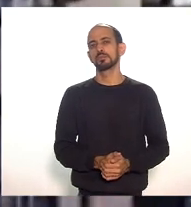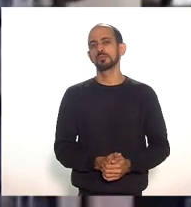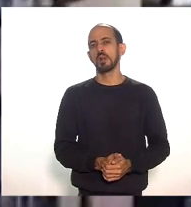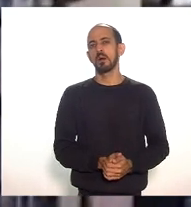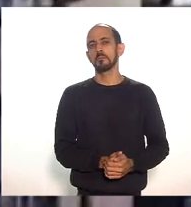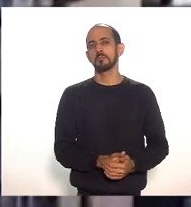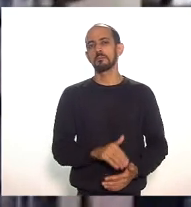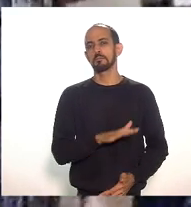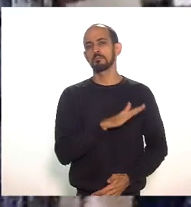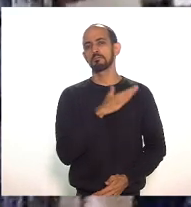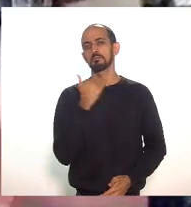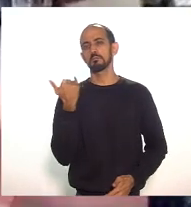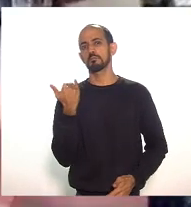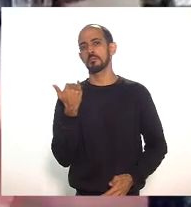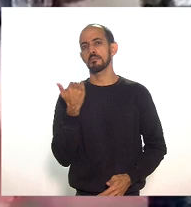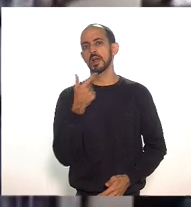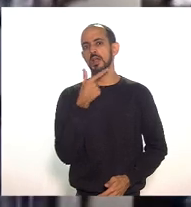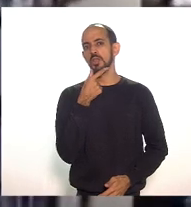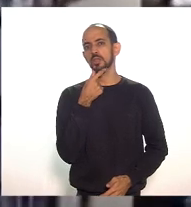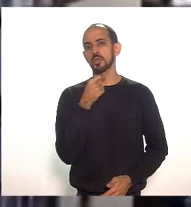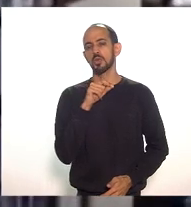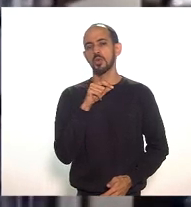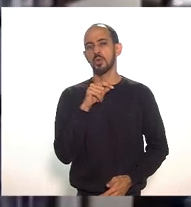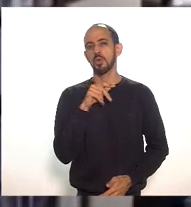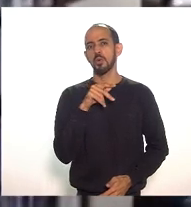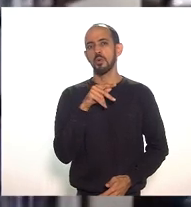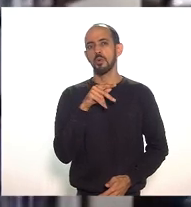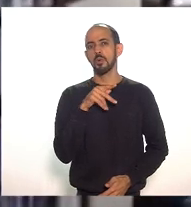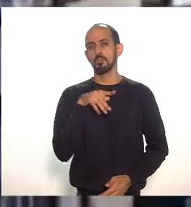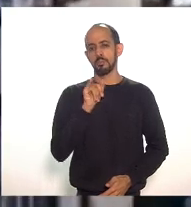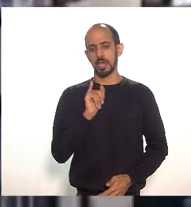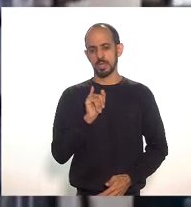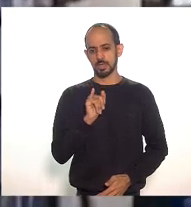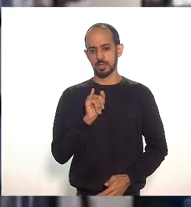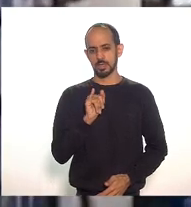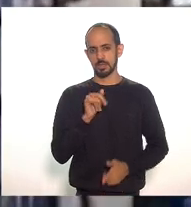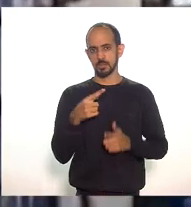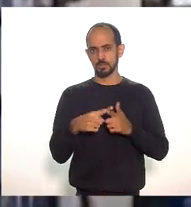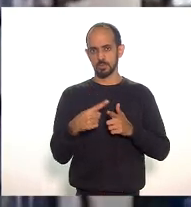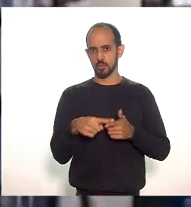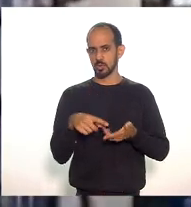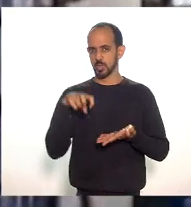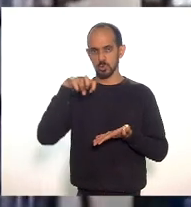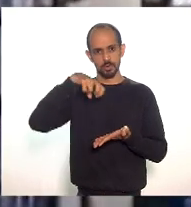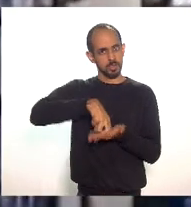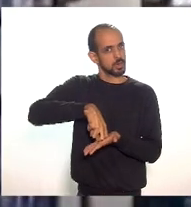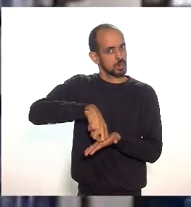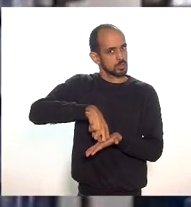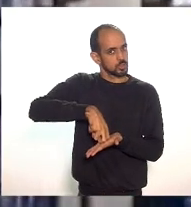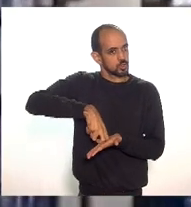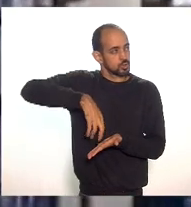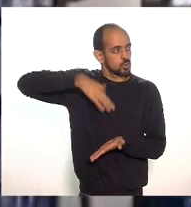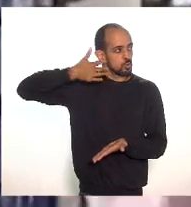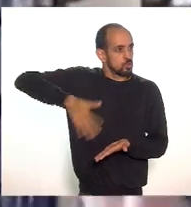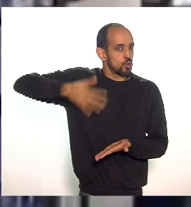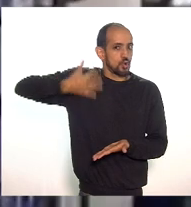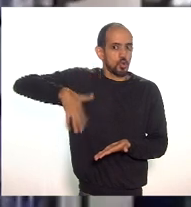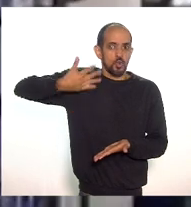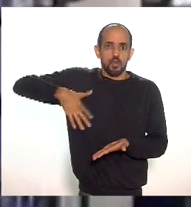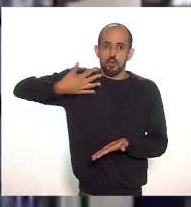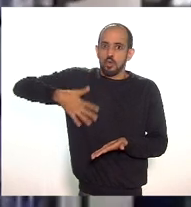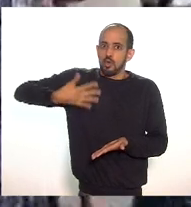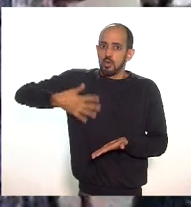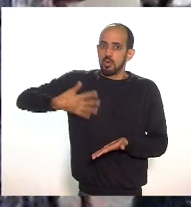matou o pai a tampa porque o castigo é grande demais não